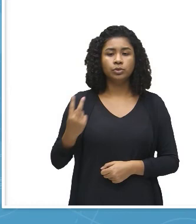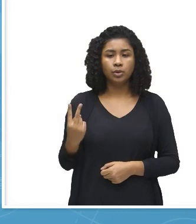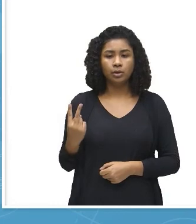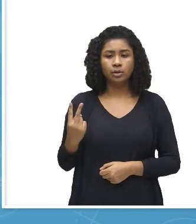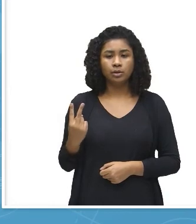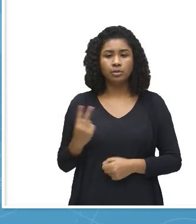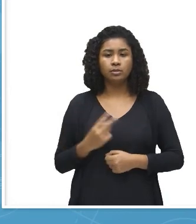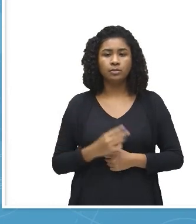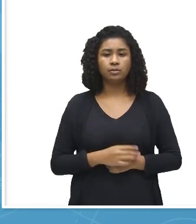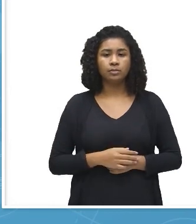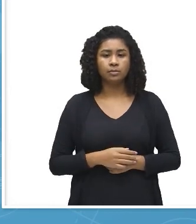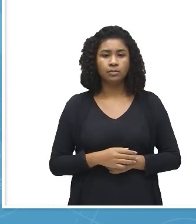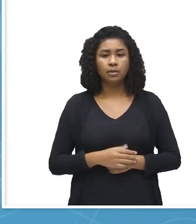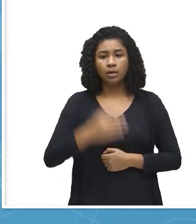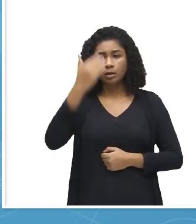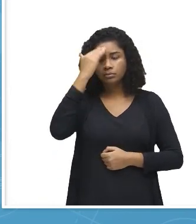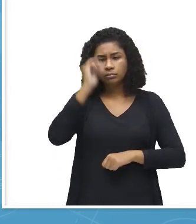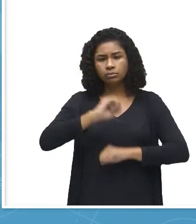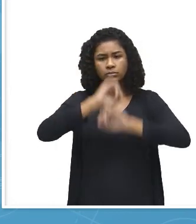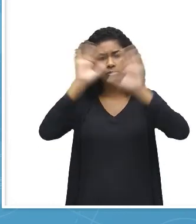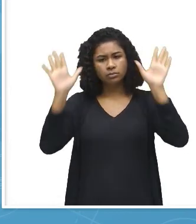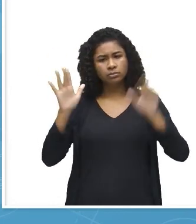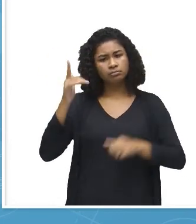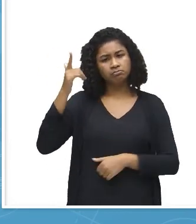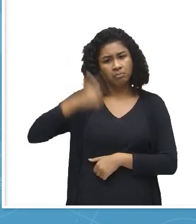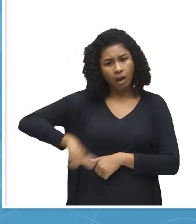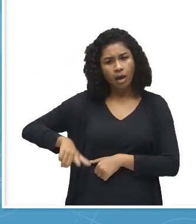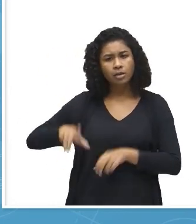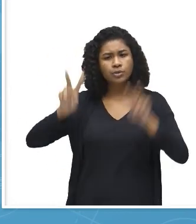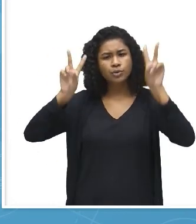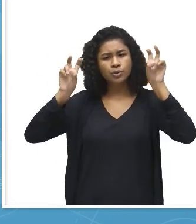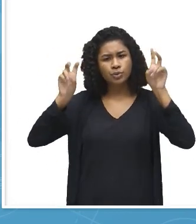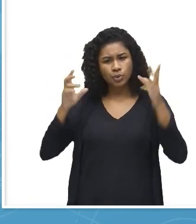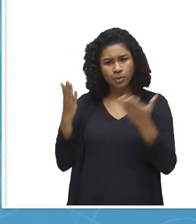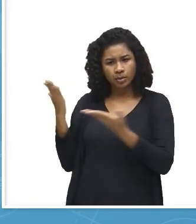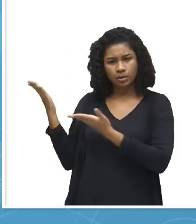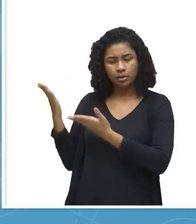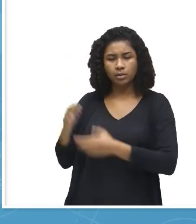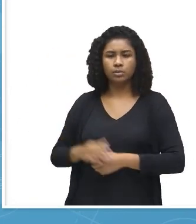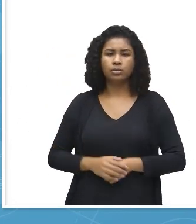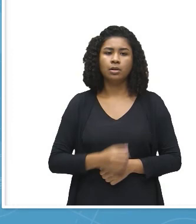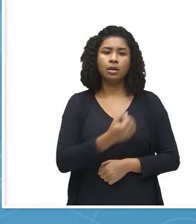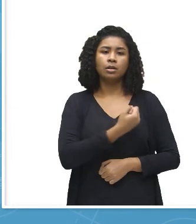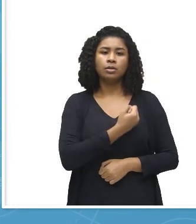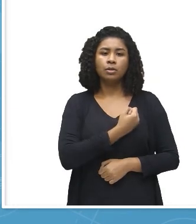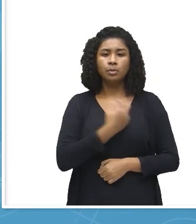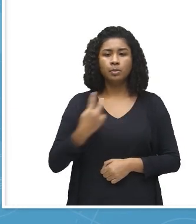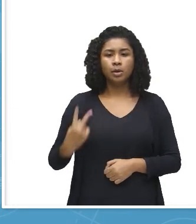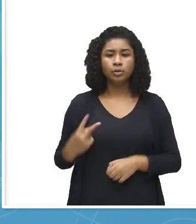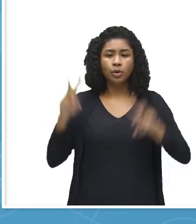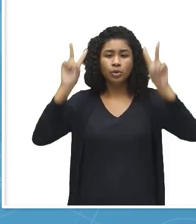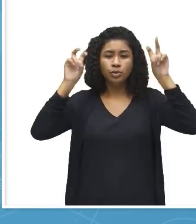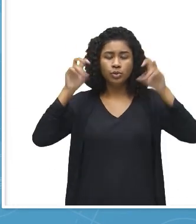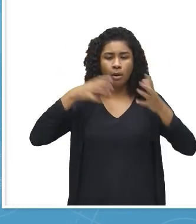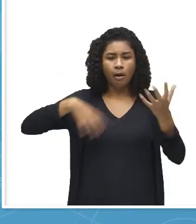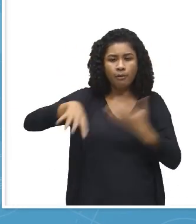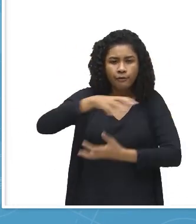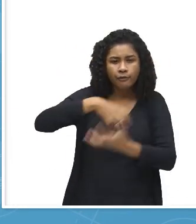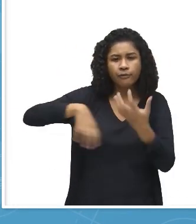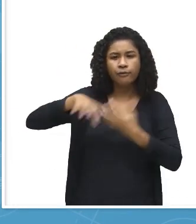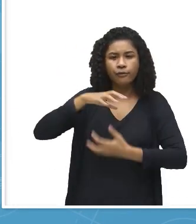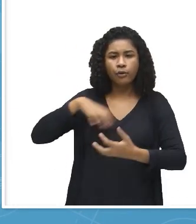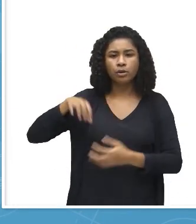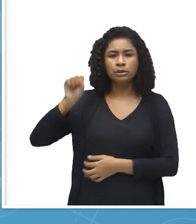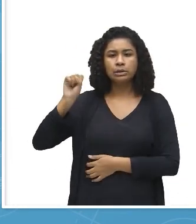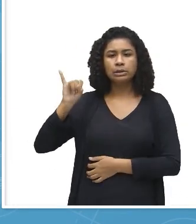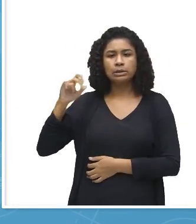gente entender um pouco mais sobre esse conteúdo. A segunda questão fala sobre a Guerra dos Cipayos. De acordo com o